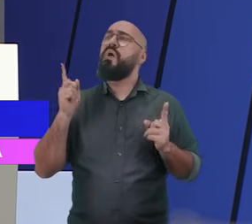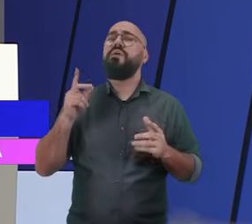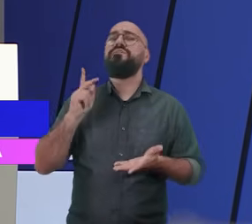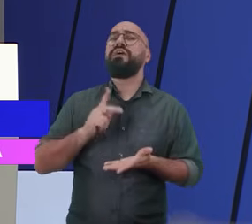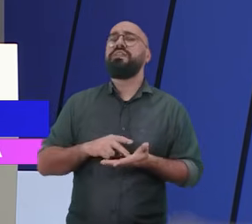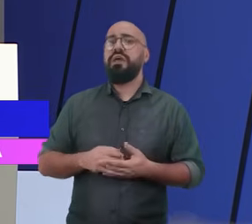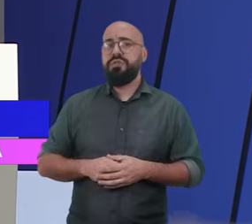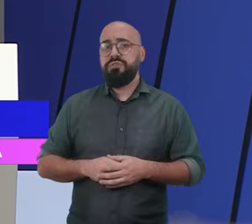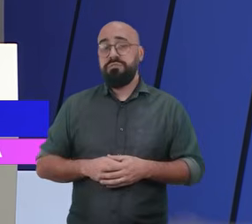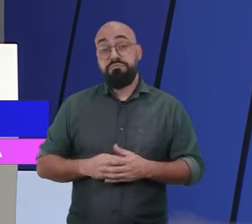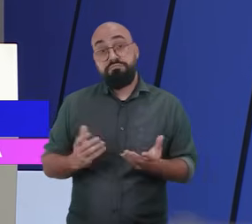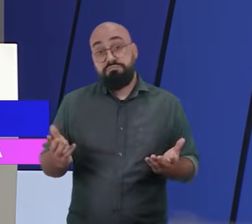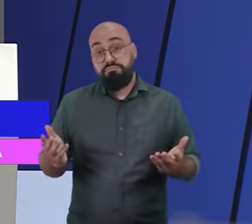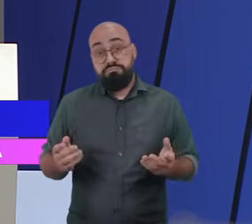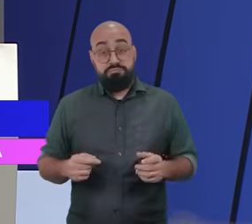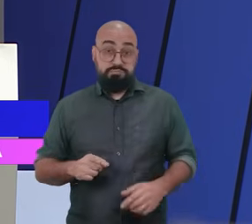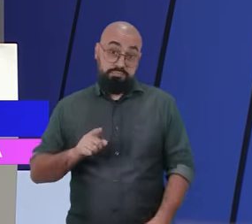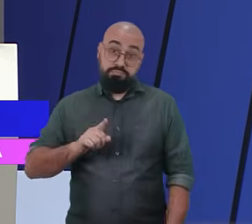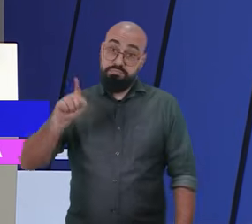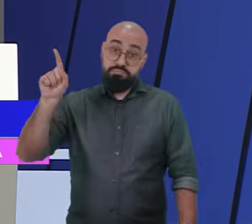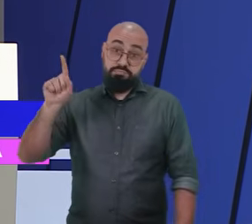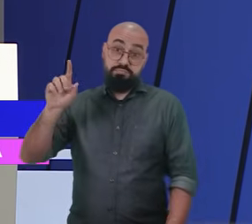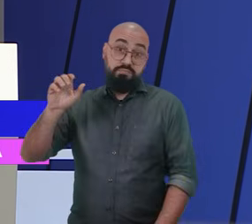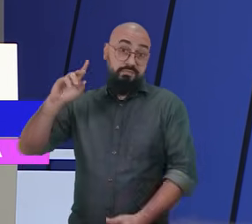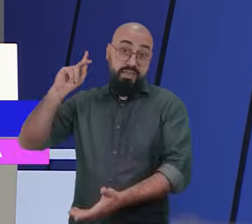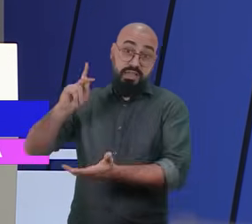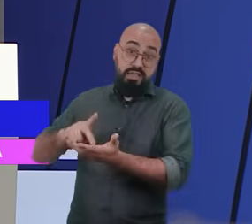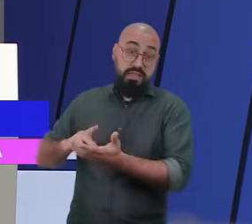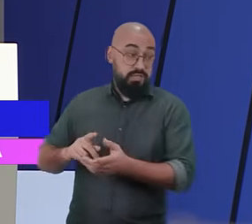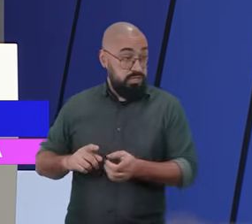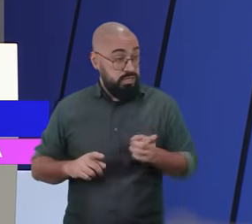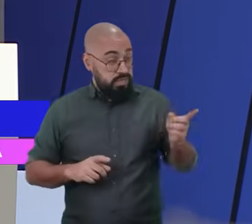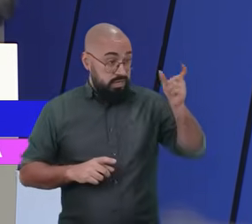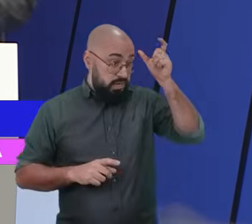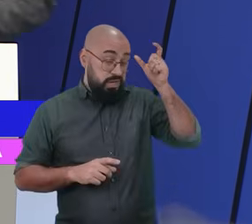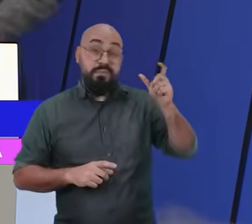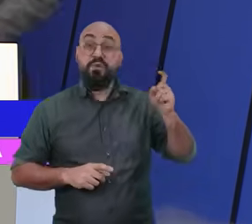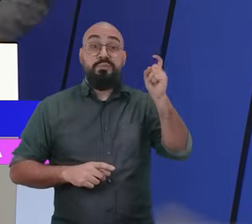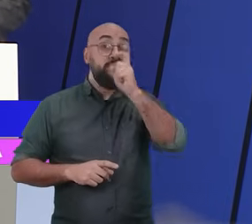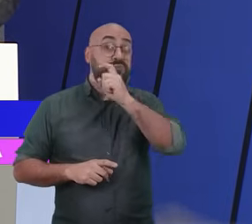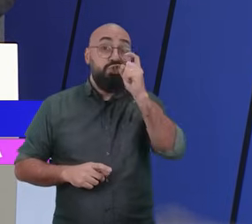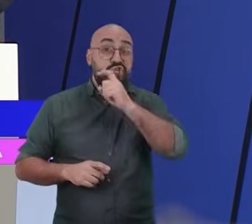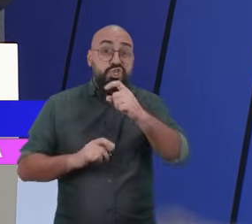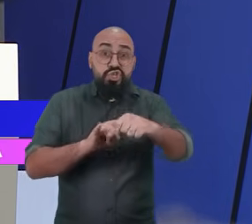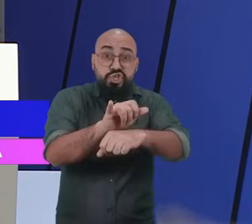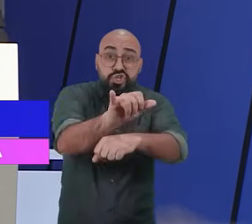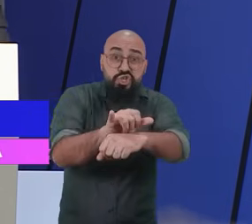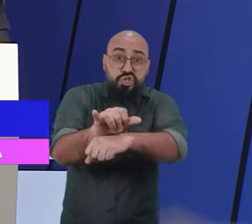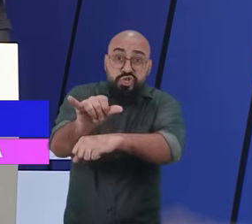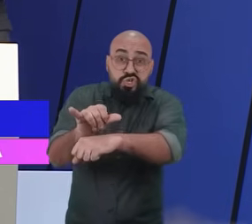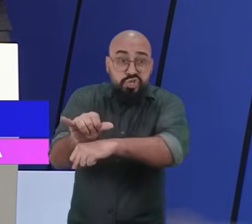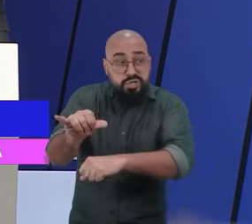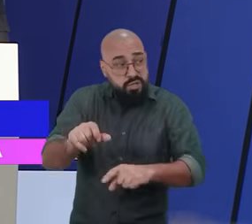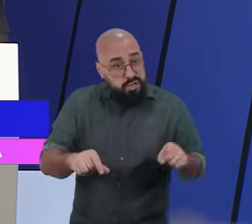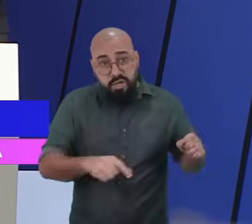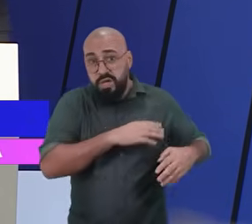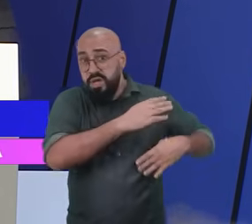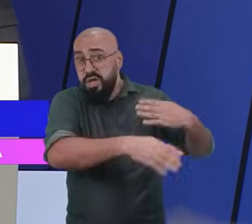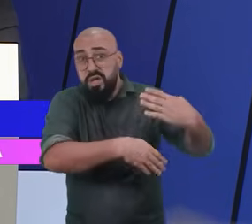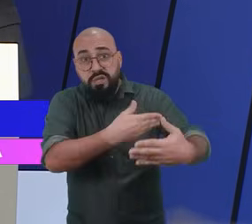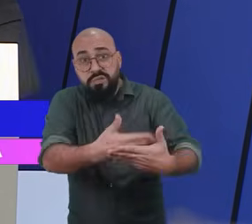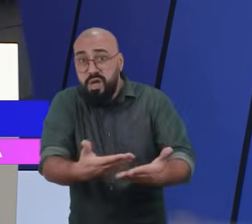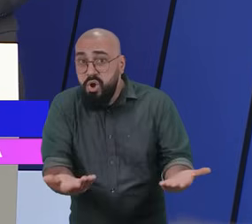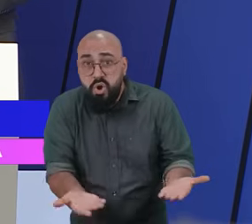fazendo. Não há verdade no diabo, ele é o pai da mentira, lembra disso? Então, quando ele falou não vai morrer, ele estava enganando, e ele